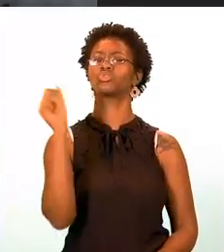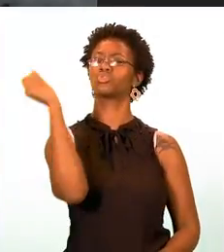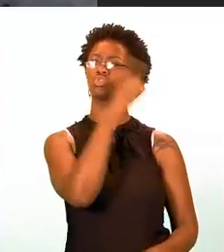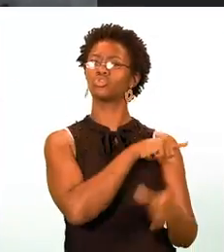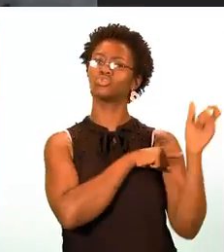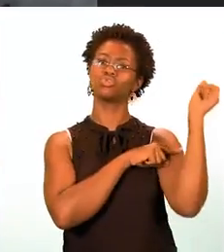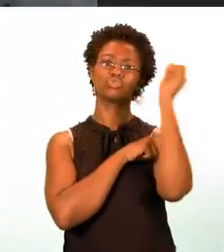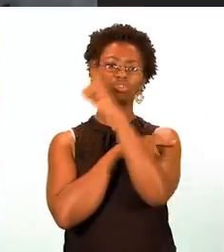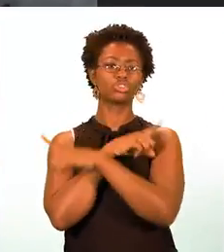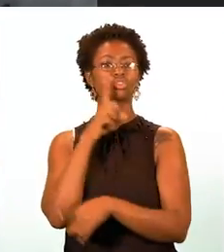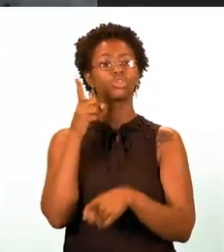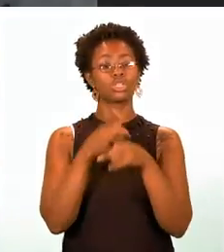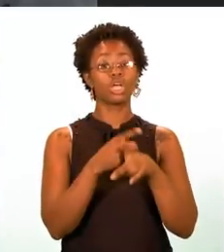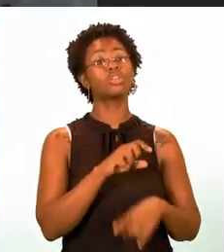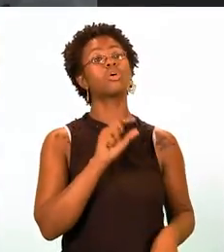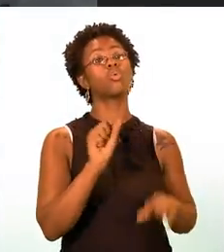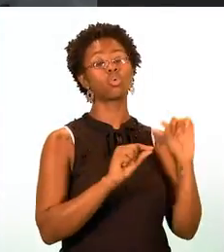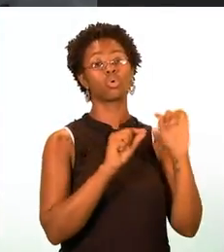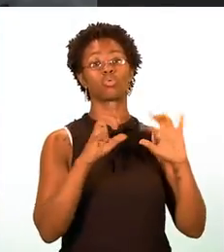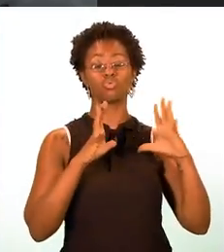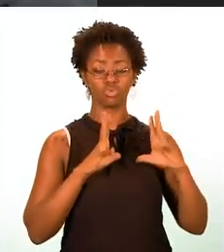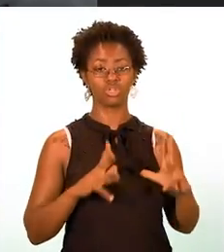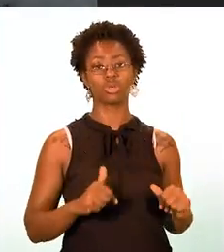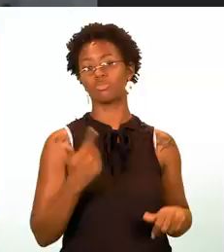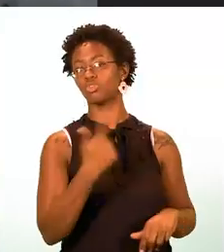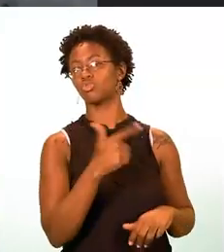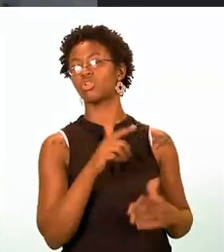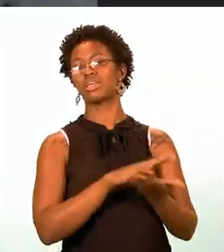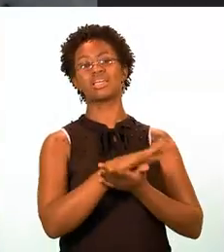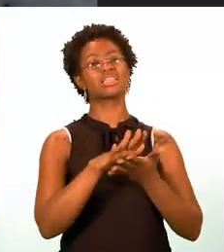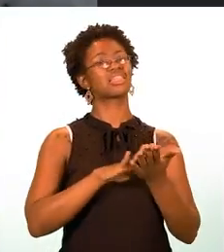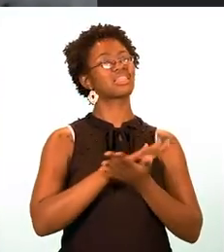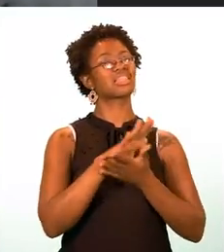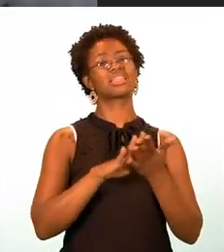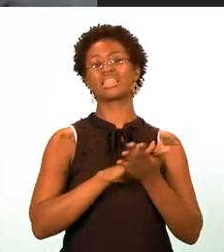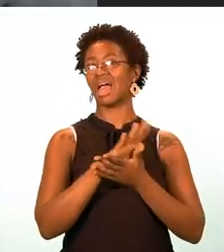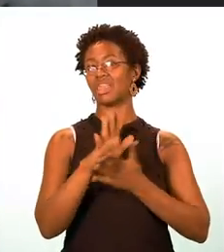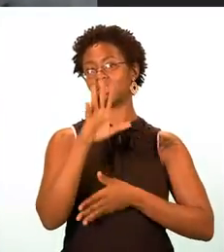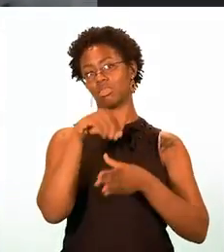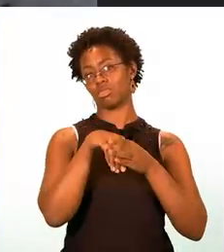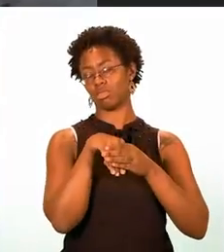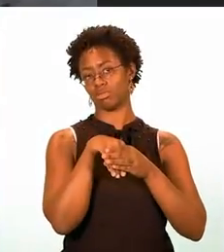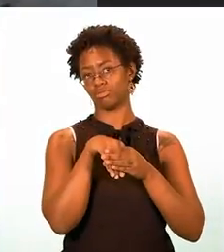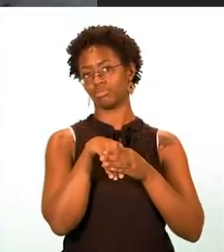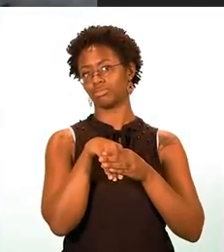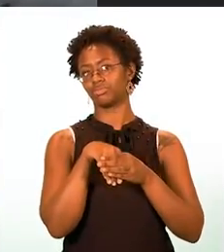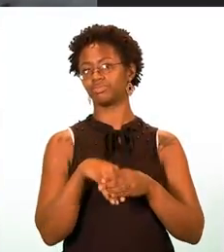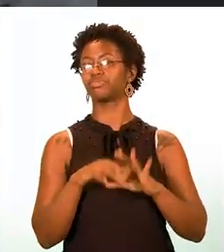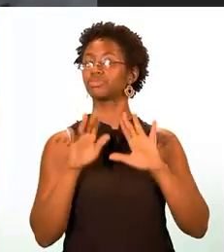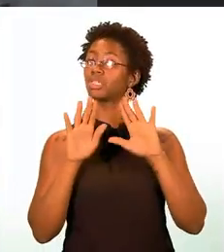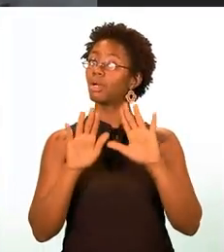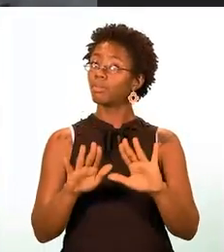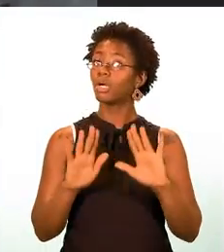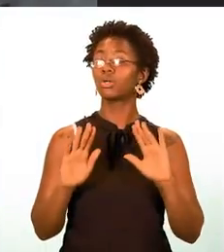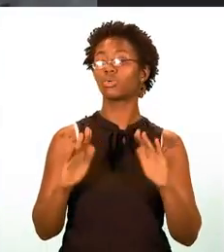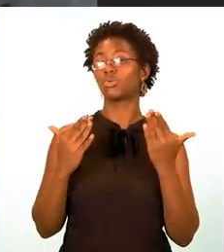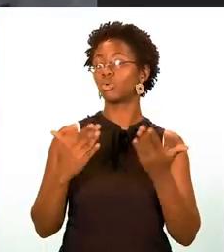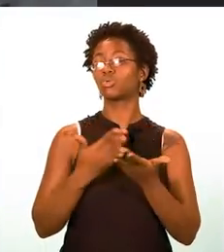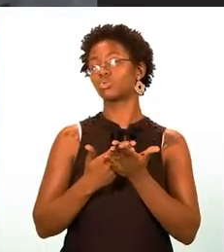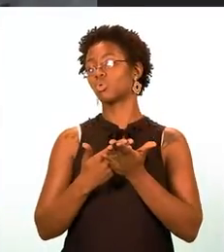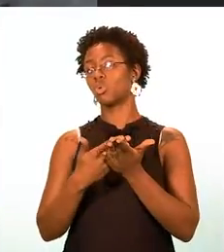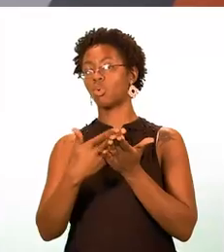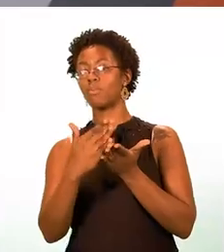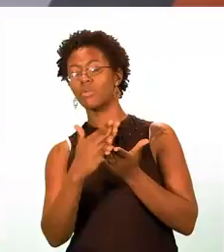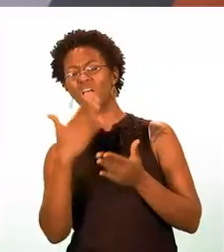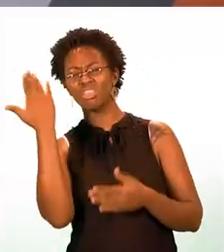mais difíceis de ser encontrados, são os mais translúcidos, o que não tem nenhum tipo de inclusões dentro. Só que quando